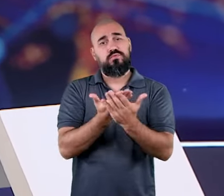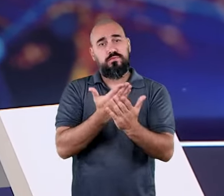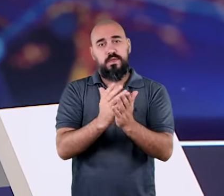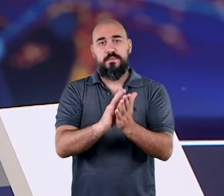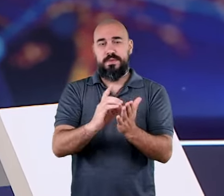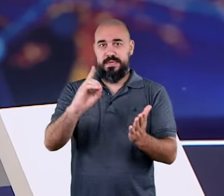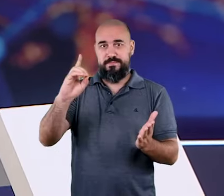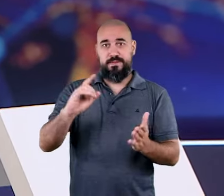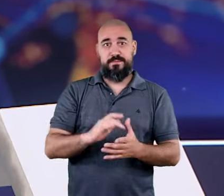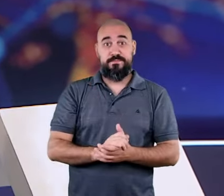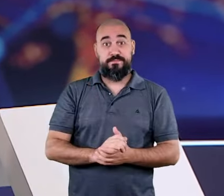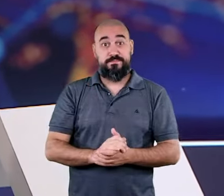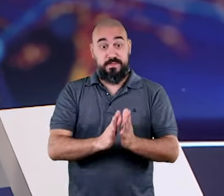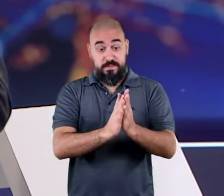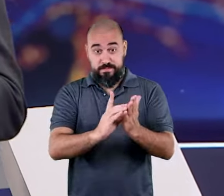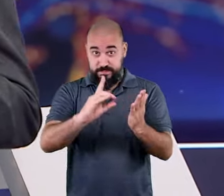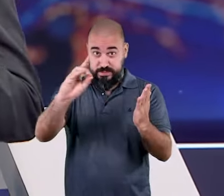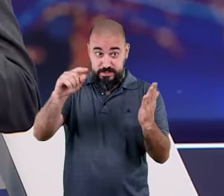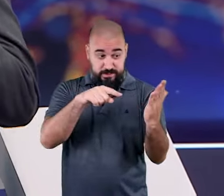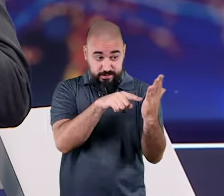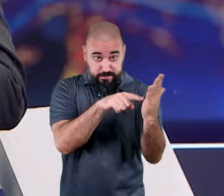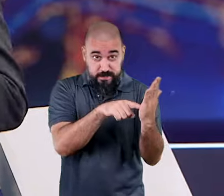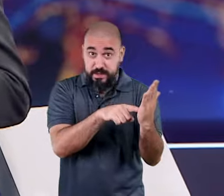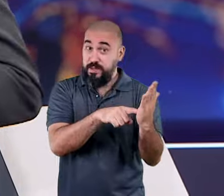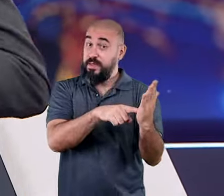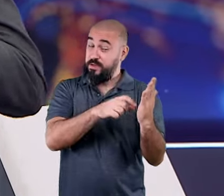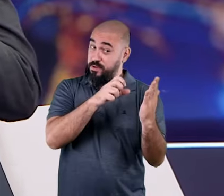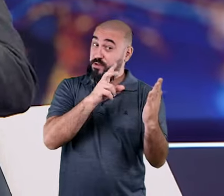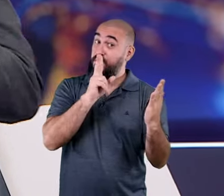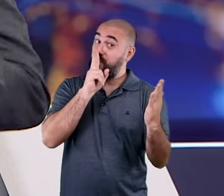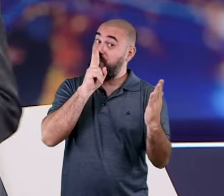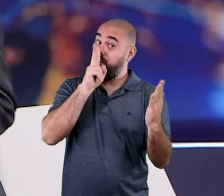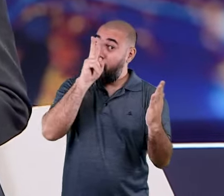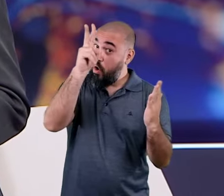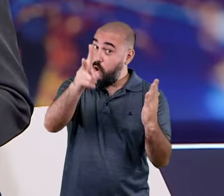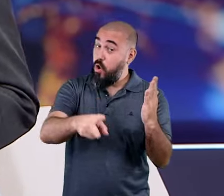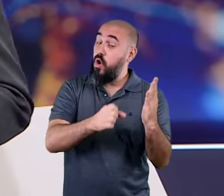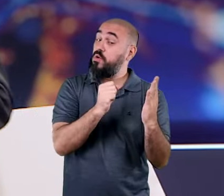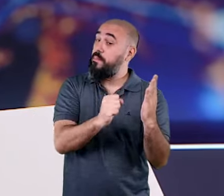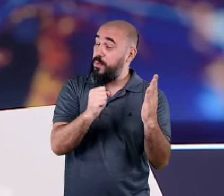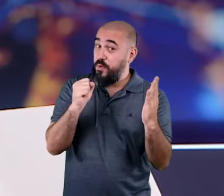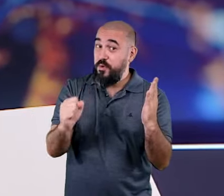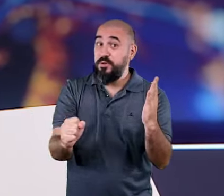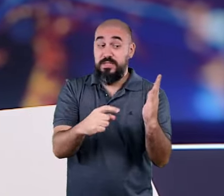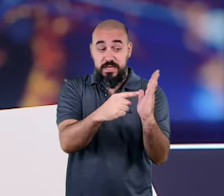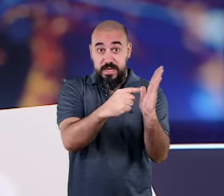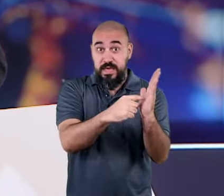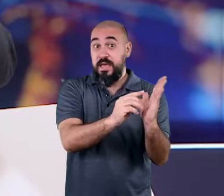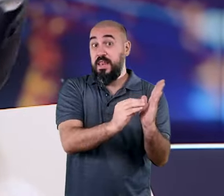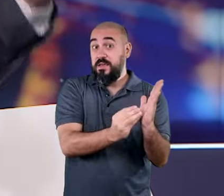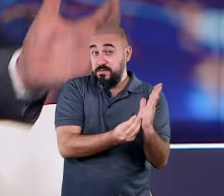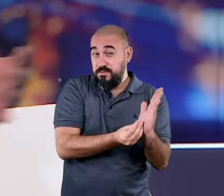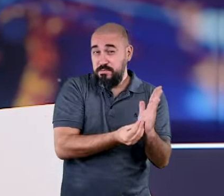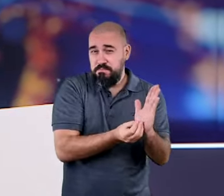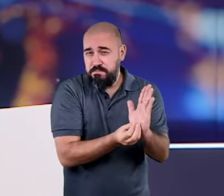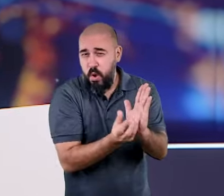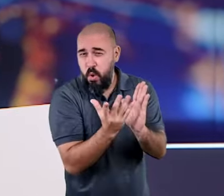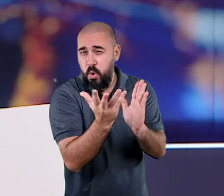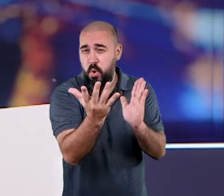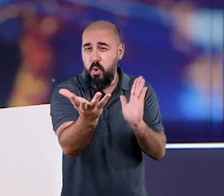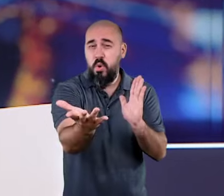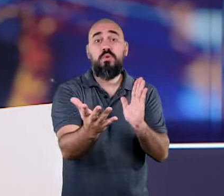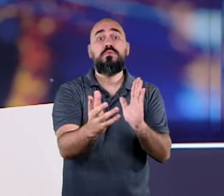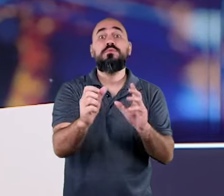Senhor. Esta palavra que é tão forte e tão poderosa, que tem transformado muitas